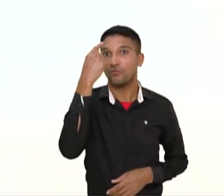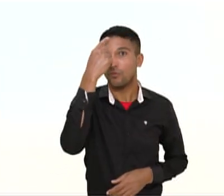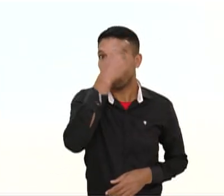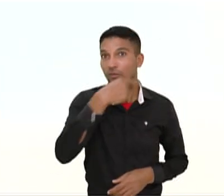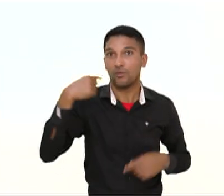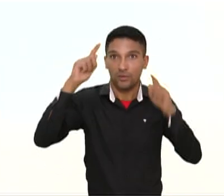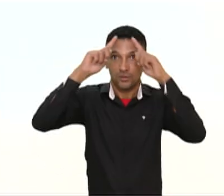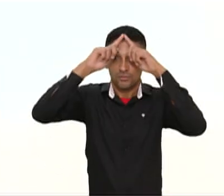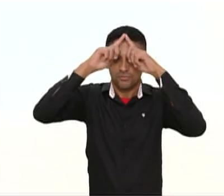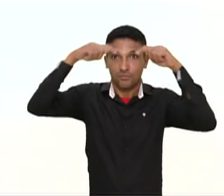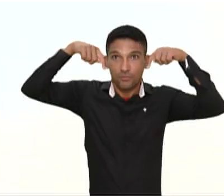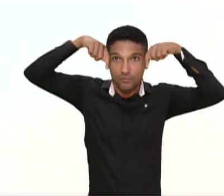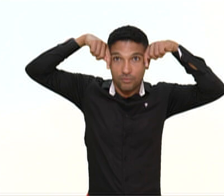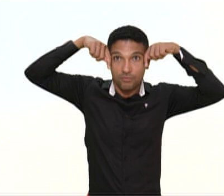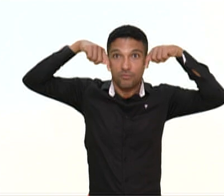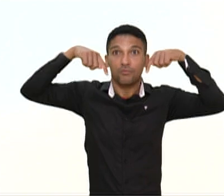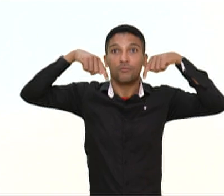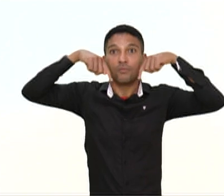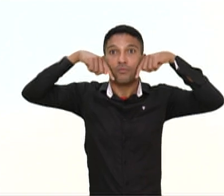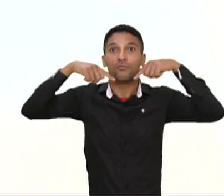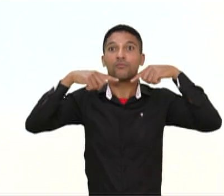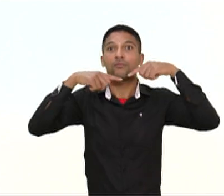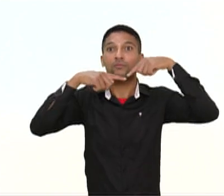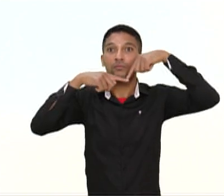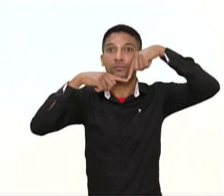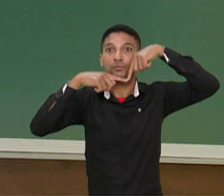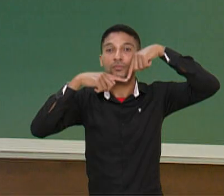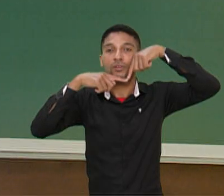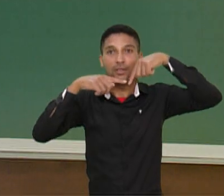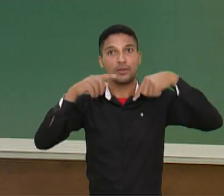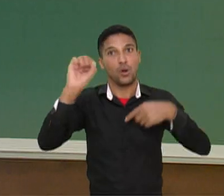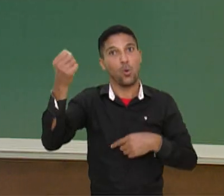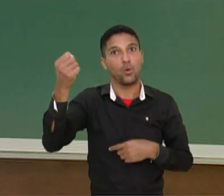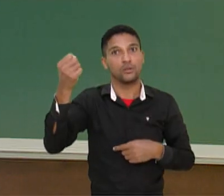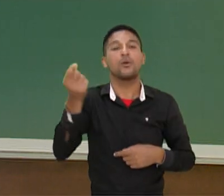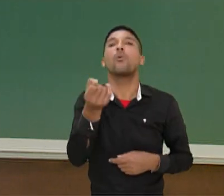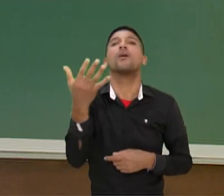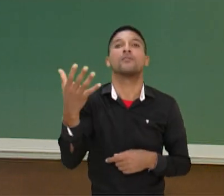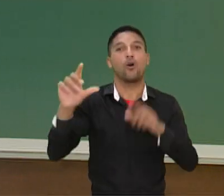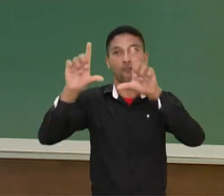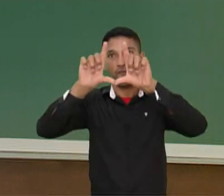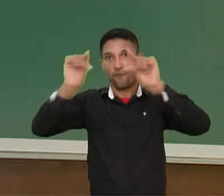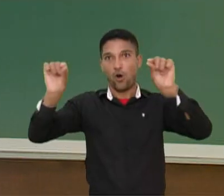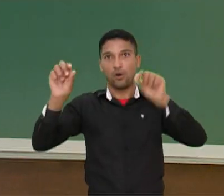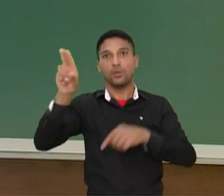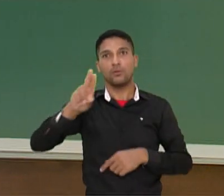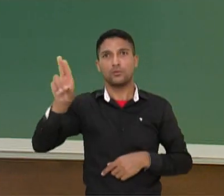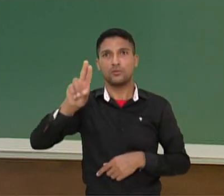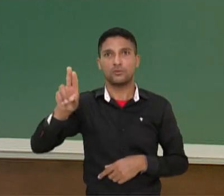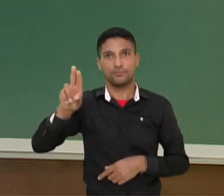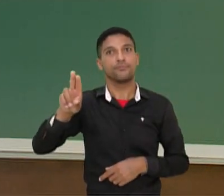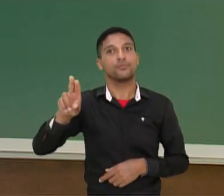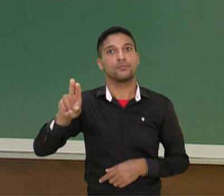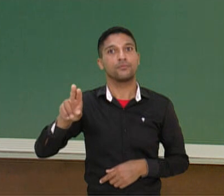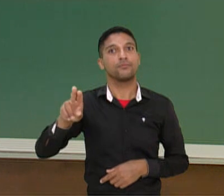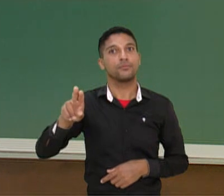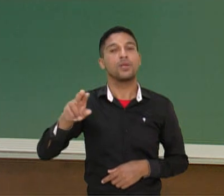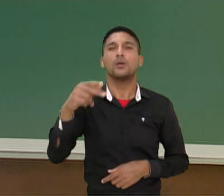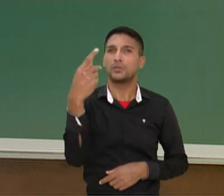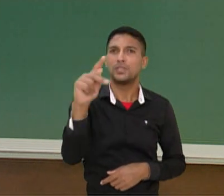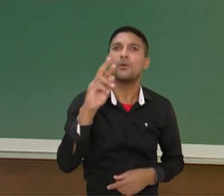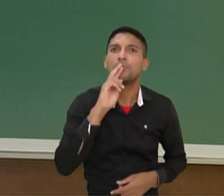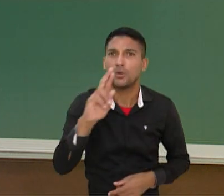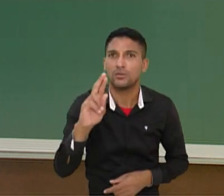dele. O teu deu 20? Você marcou X bonitinho? Esse é marque X, hein? Já pensou? Faz toda a conta e não